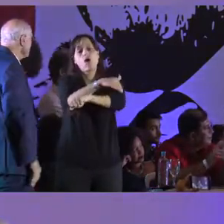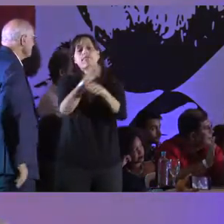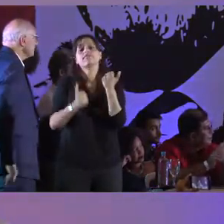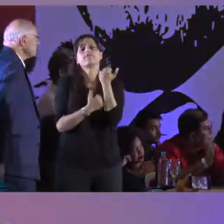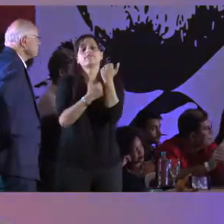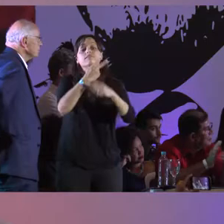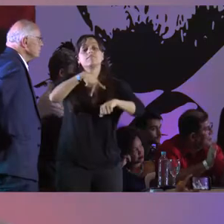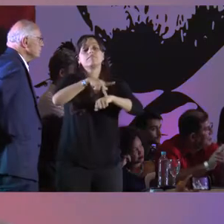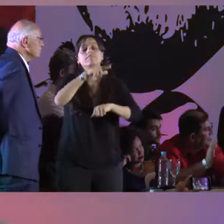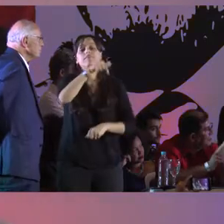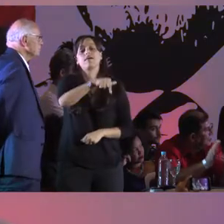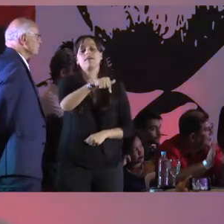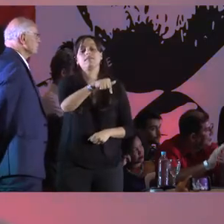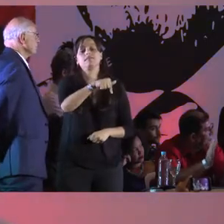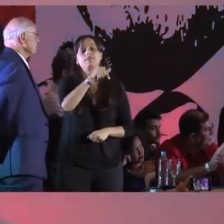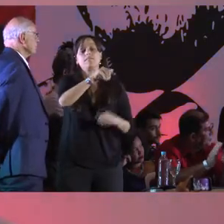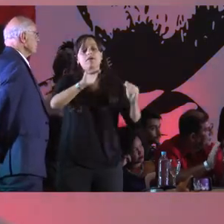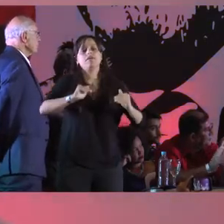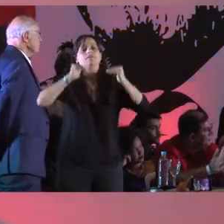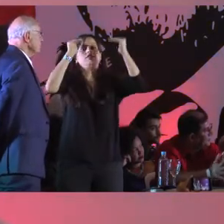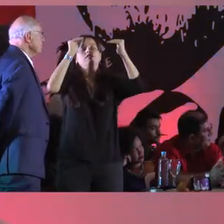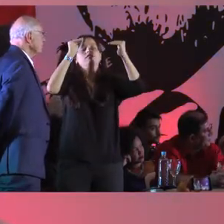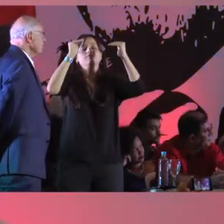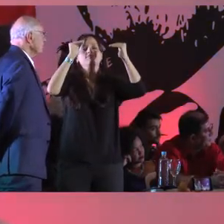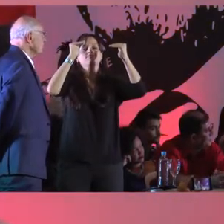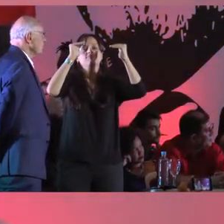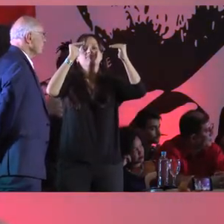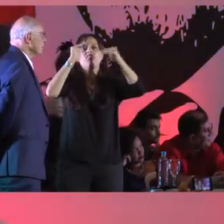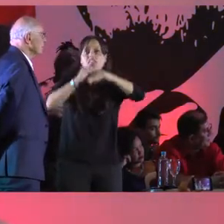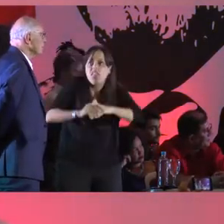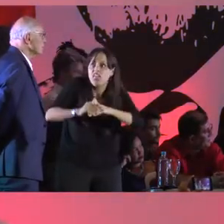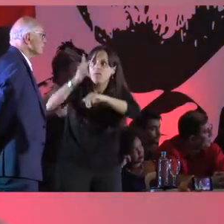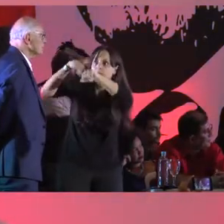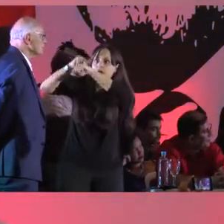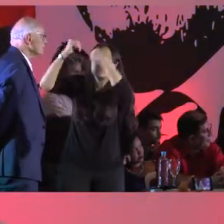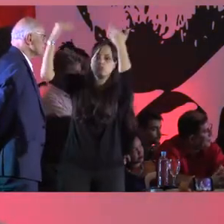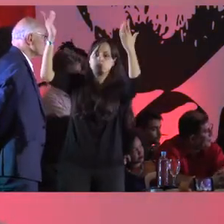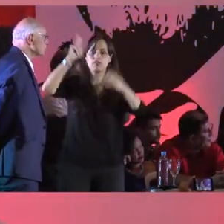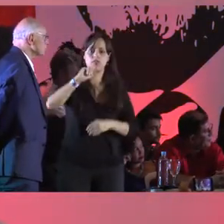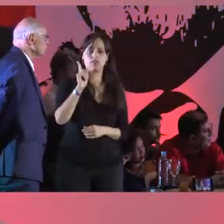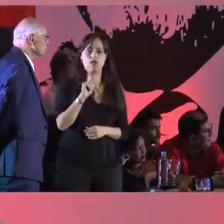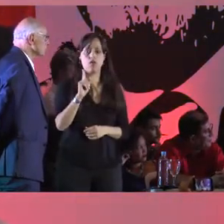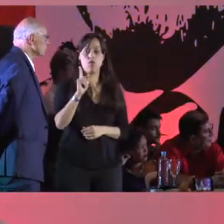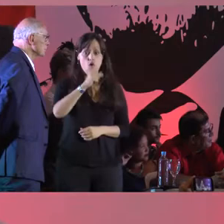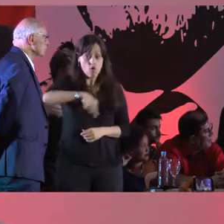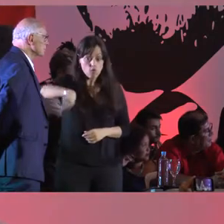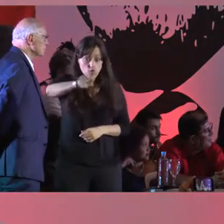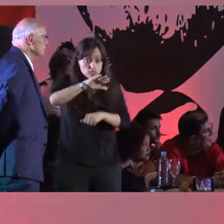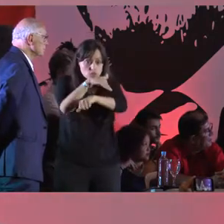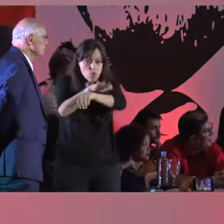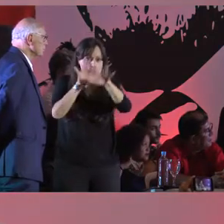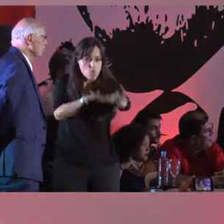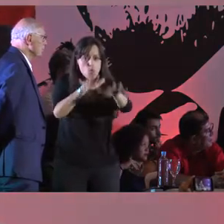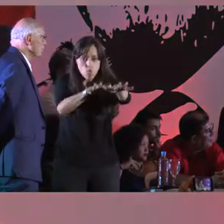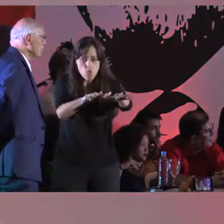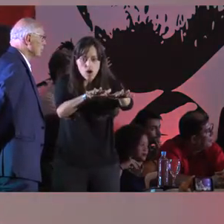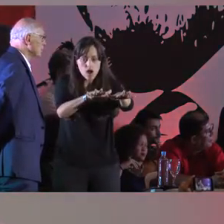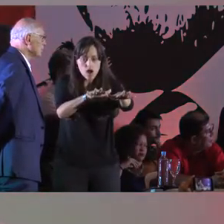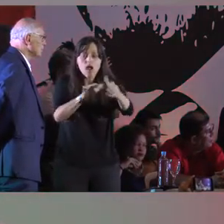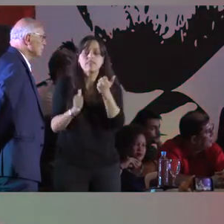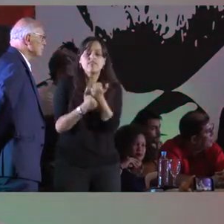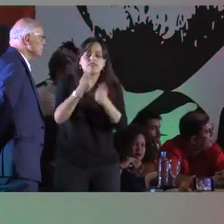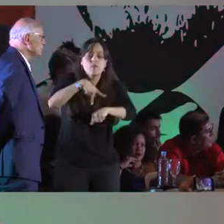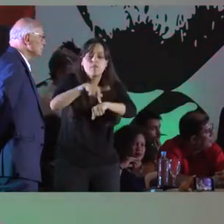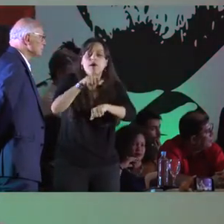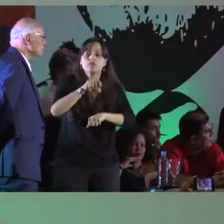defendendo um país soberano. Vocês estarão na rua defendendo um país em que garanta que